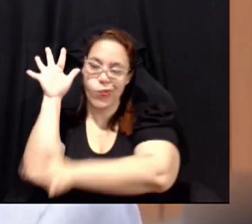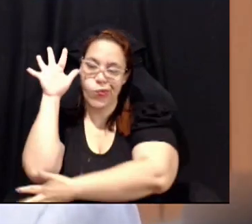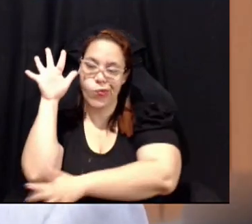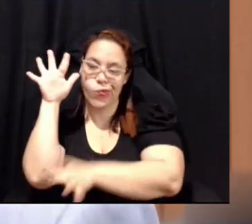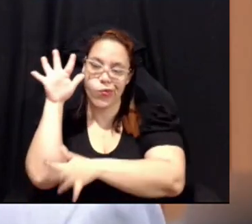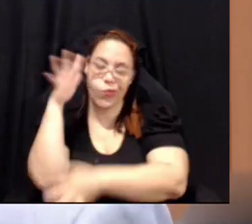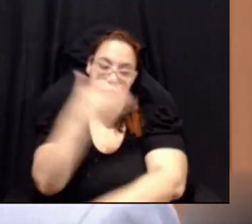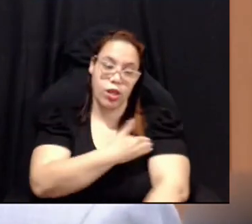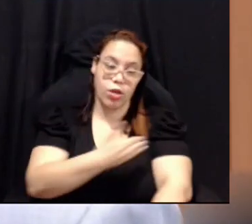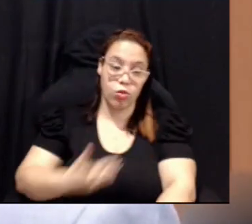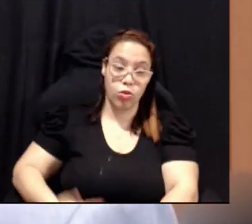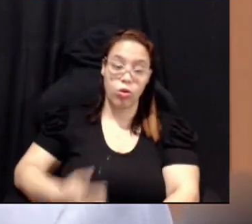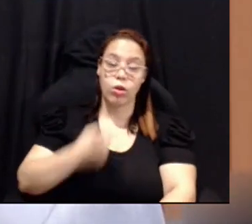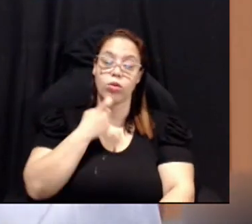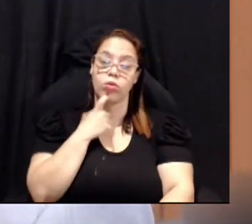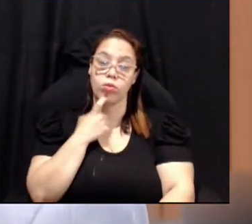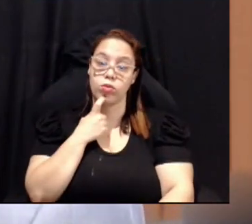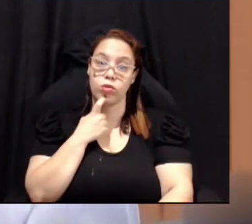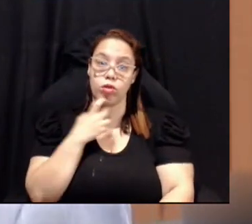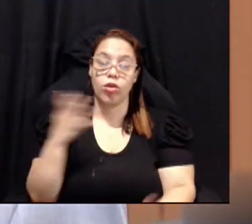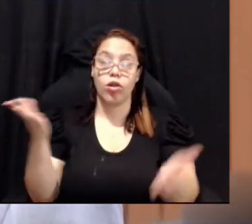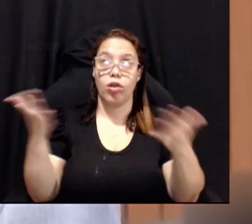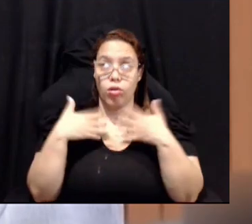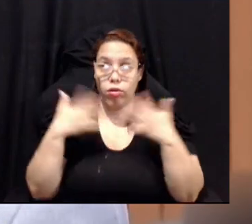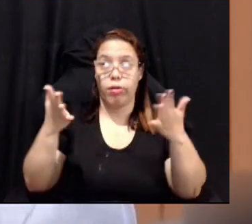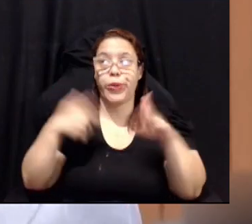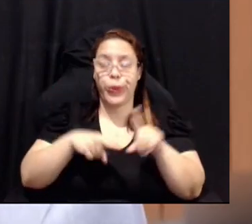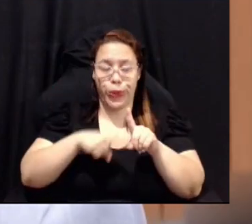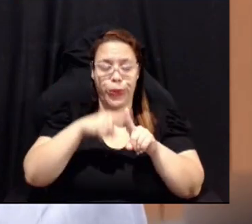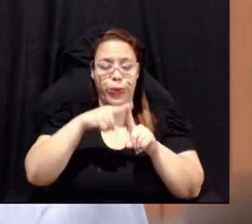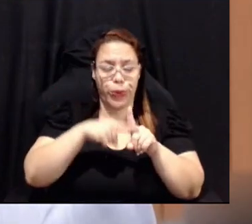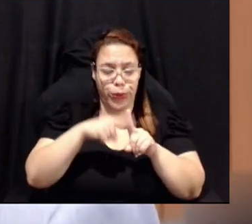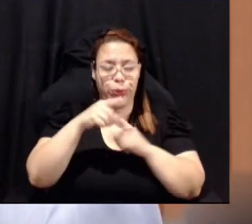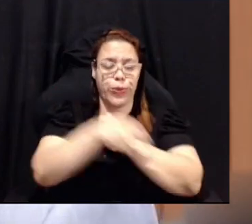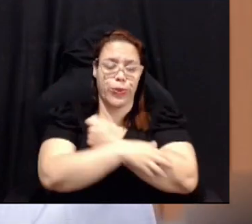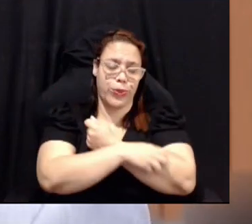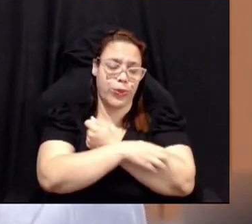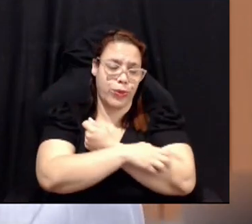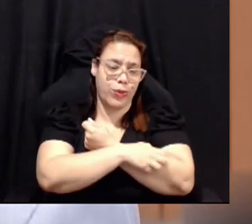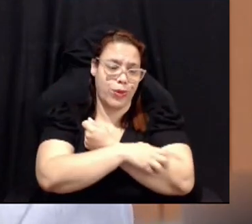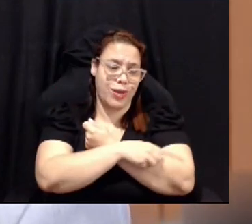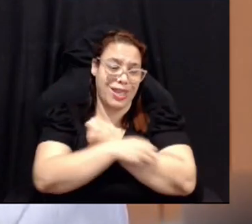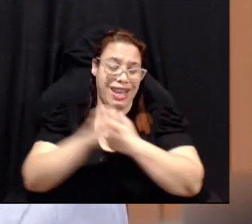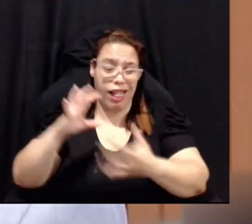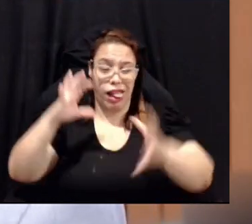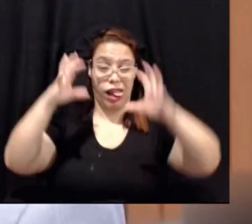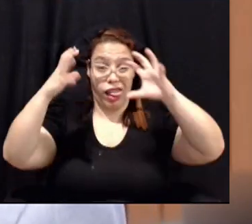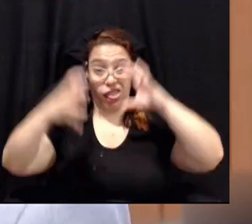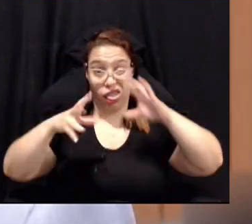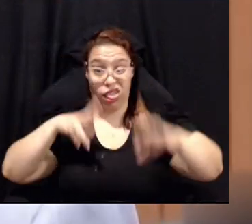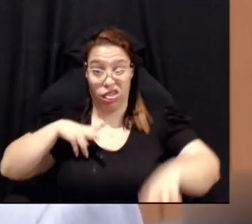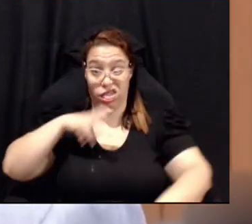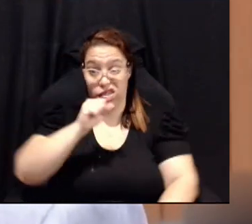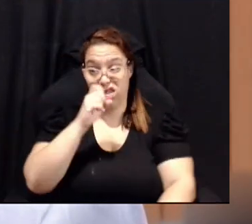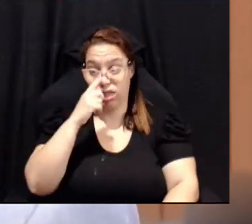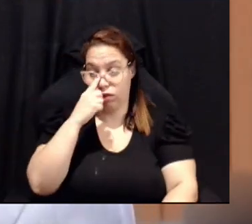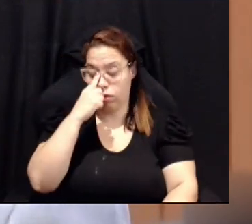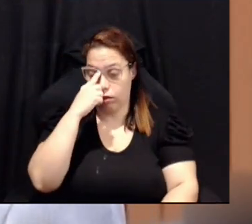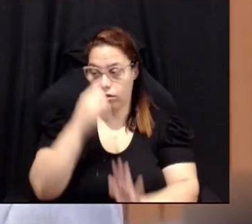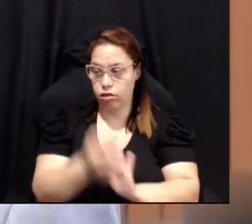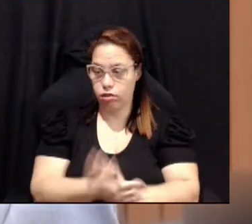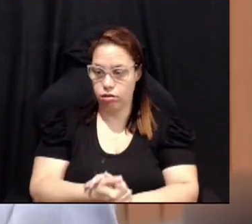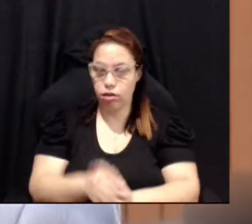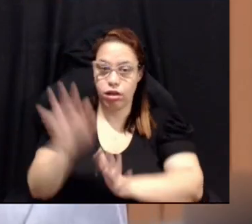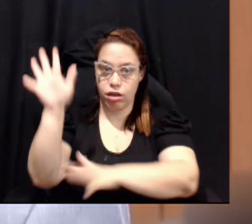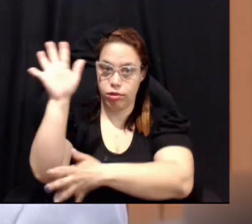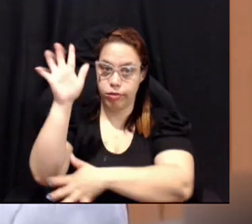Campinas. Nessa onda de calor, o clima nosso mudando aí, às vezes radicalmente, essas praças não têm